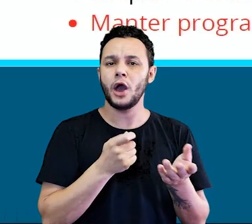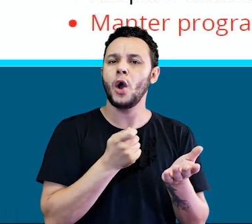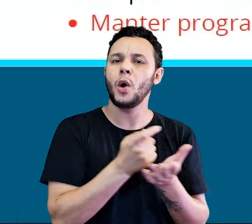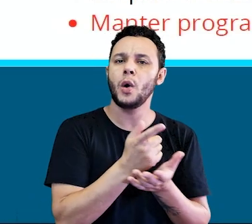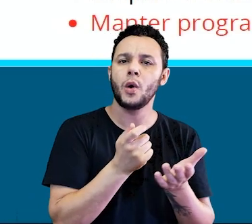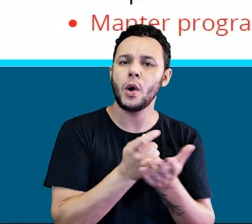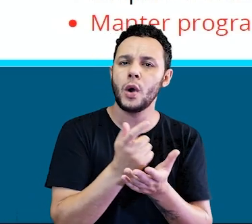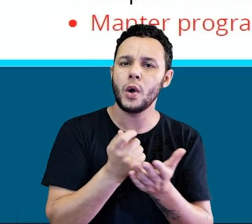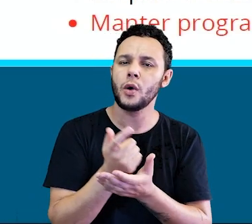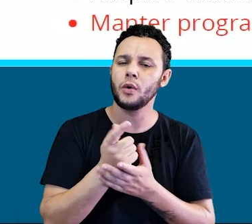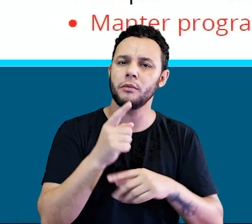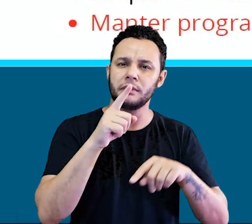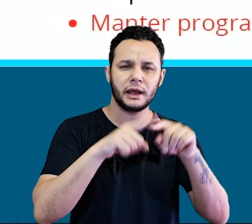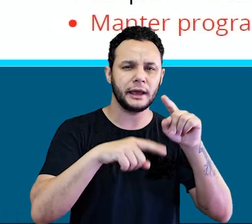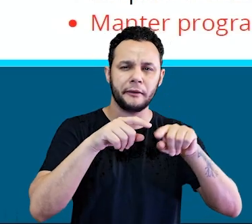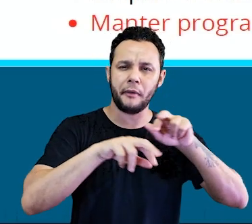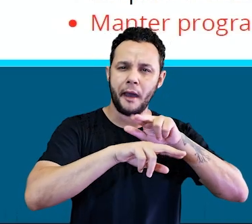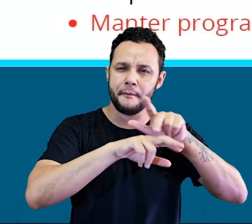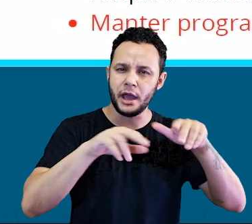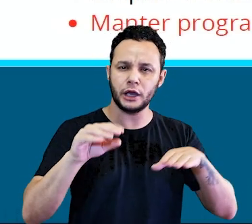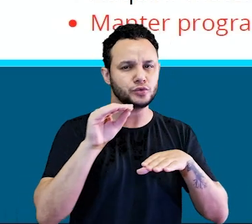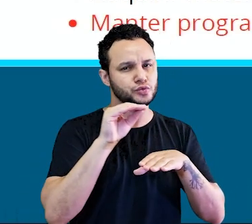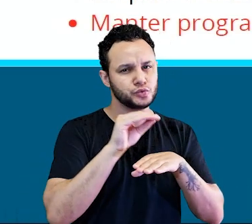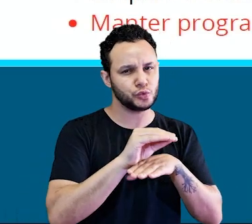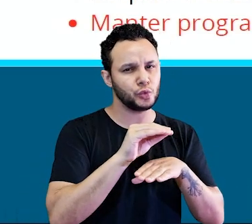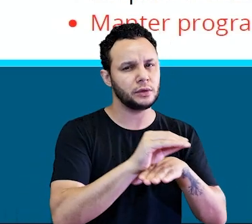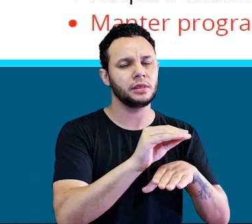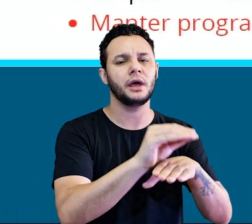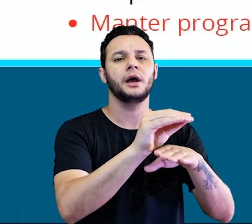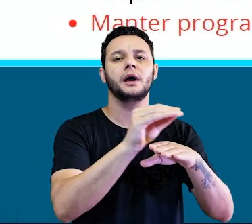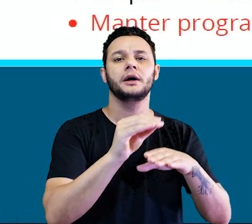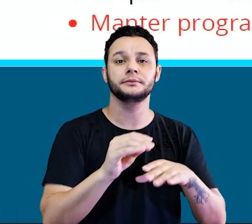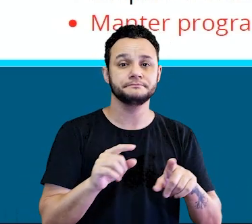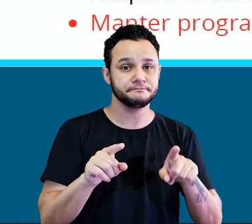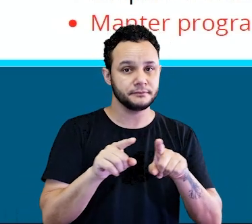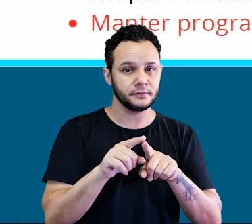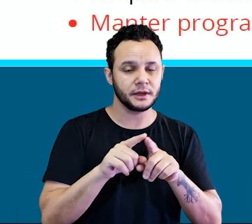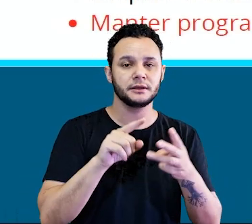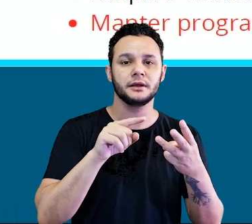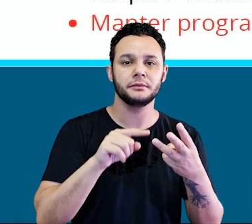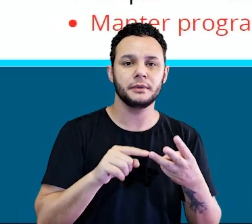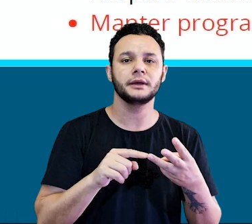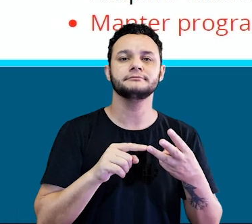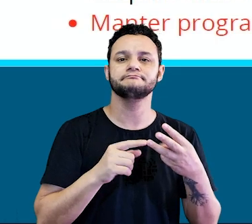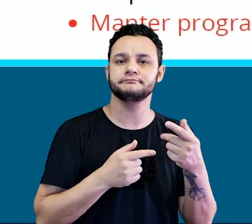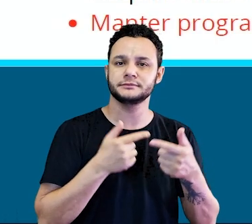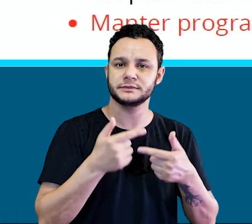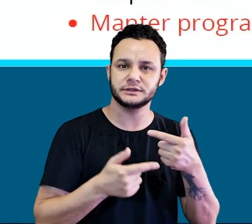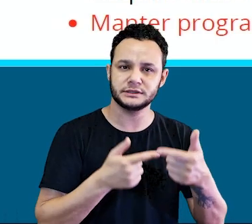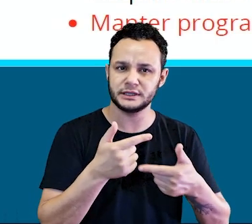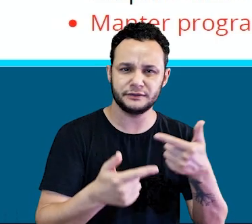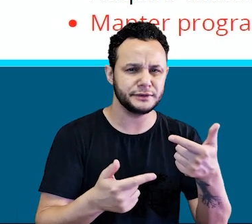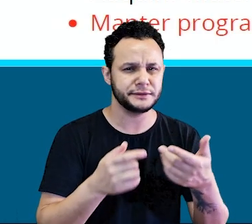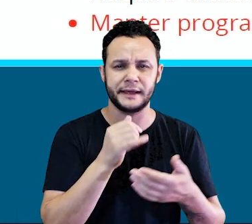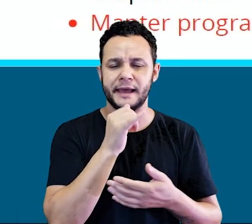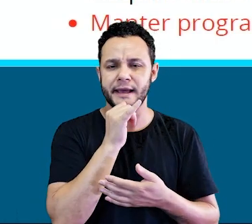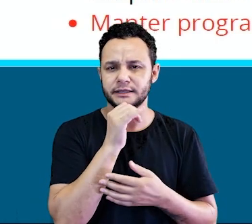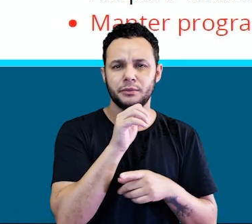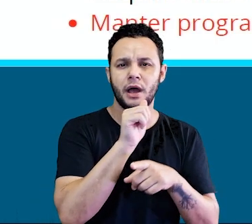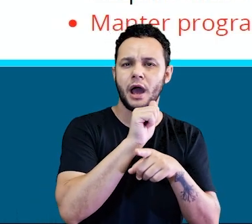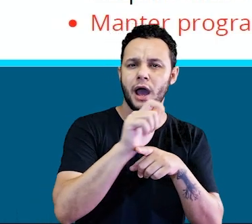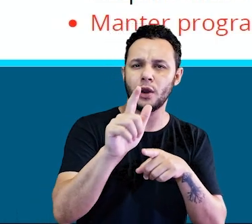para adquirir, manter ou conservar instalações e equipamentos, para usar, manter serviços relacionados